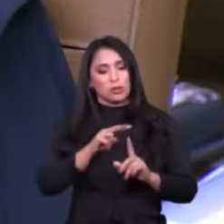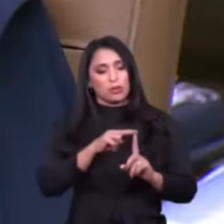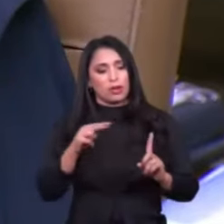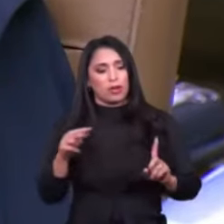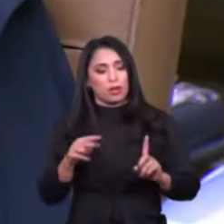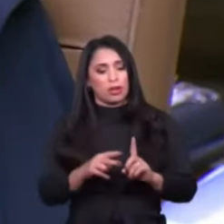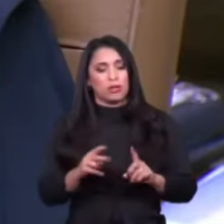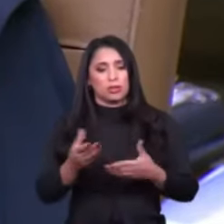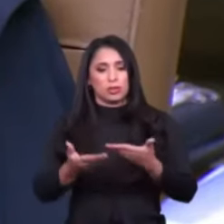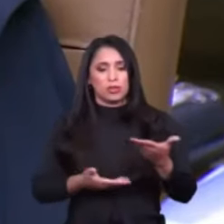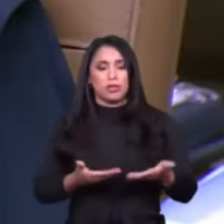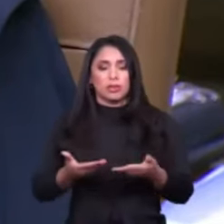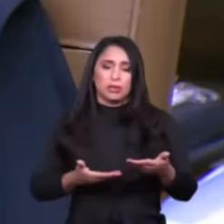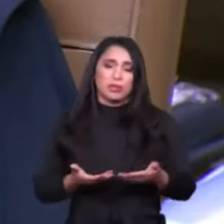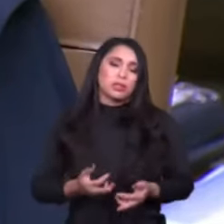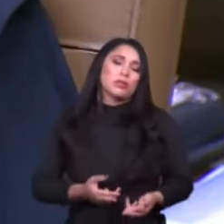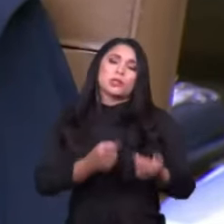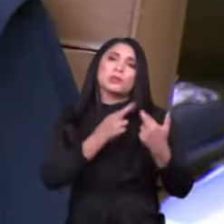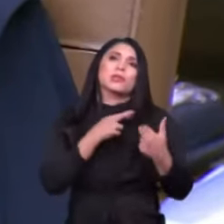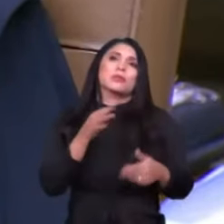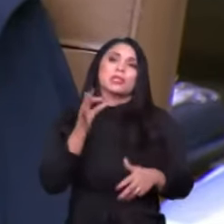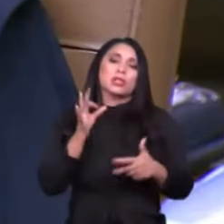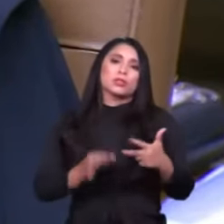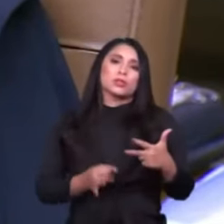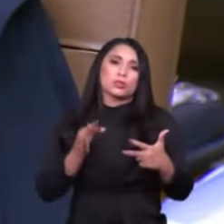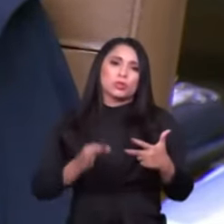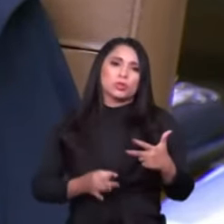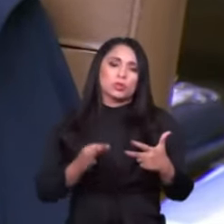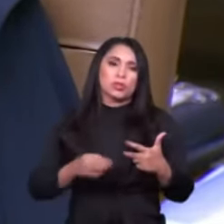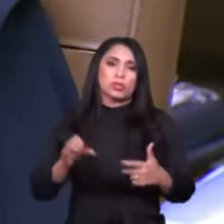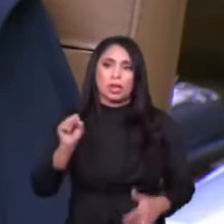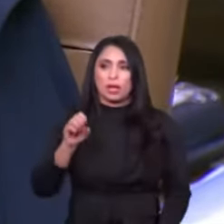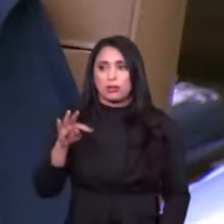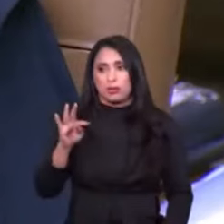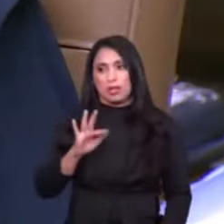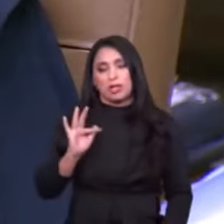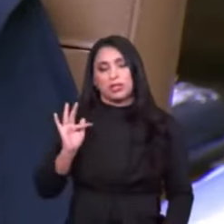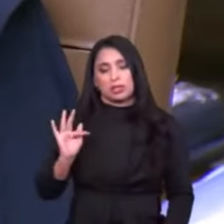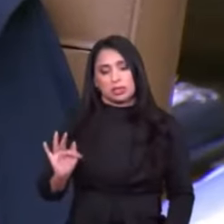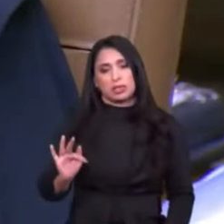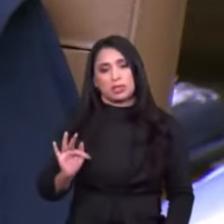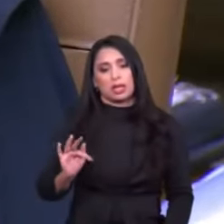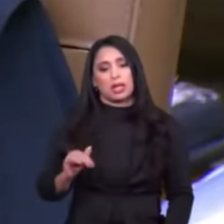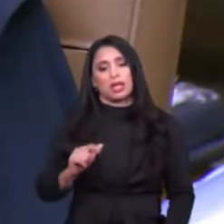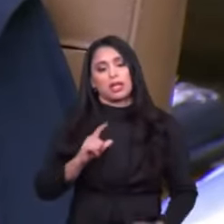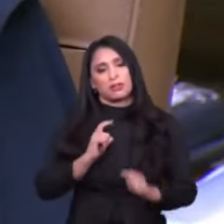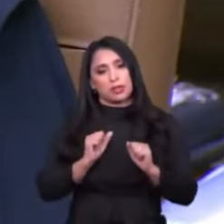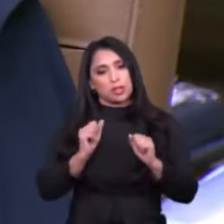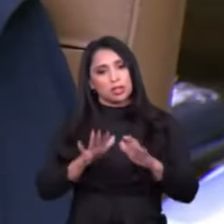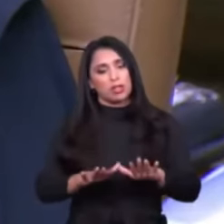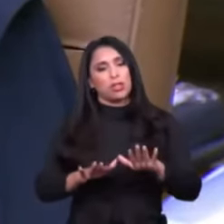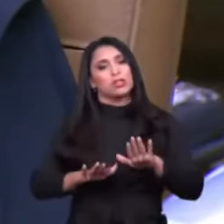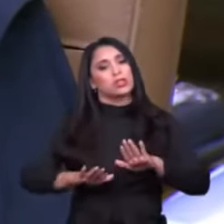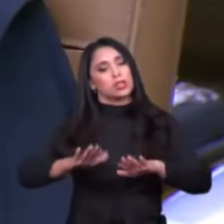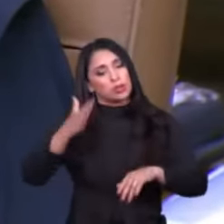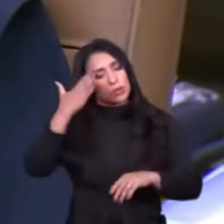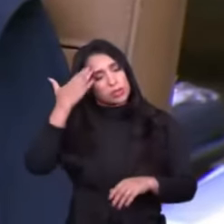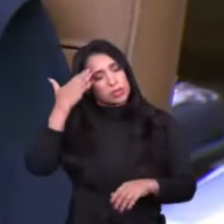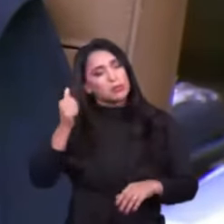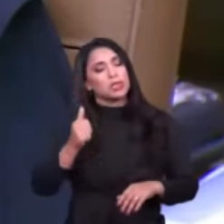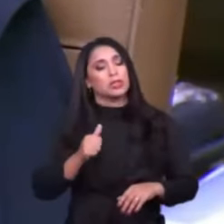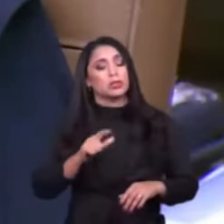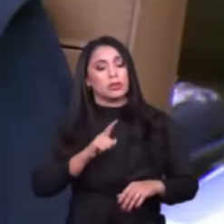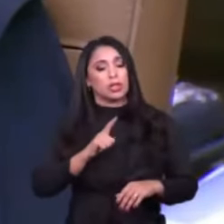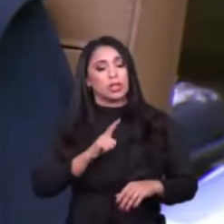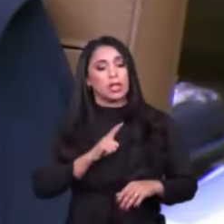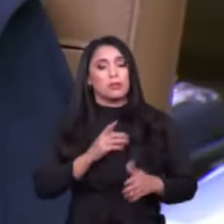tratamento. Cabe ao Judiciário e, portanto, a esta Suprema Corte sempre agir de forma prudente, como sempre tem feito, em deferência